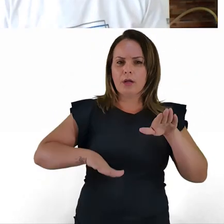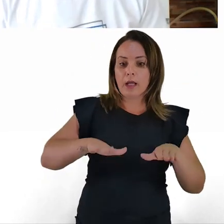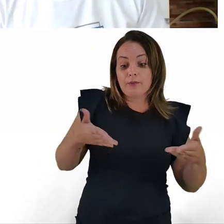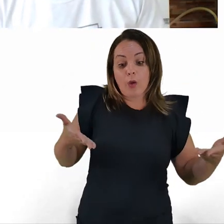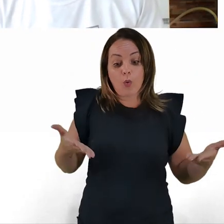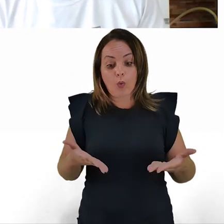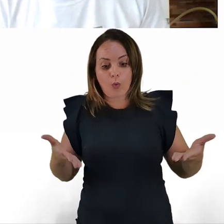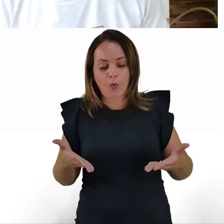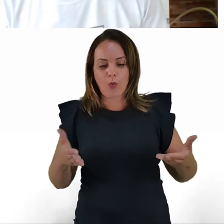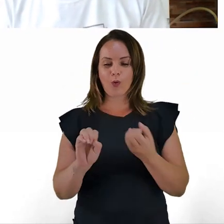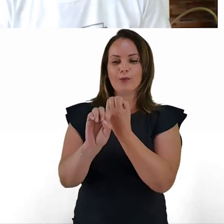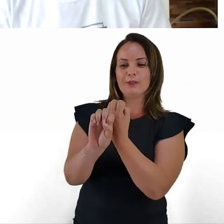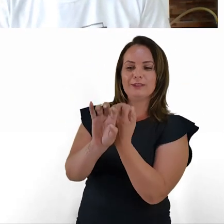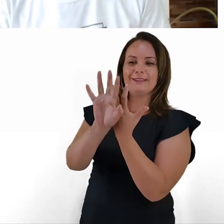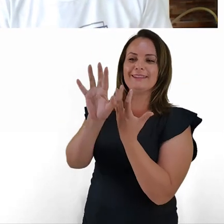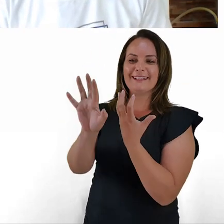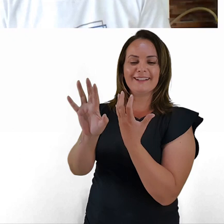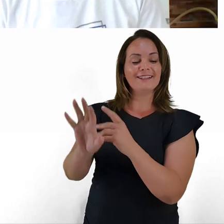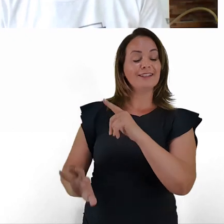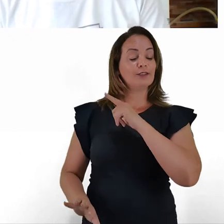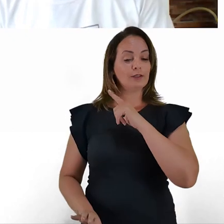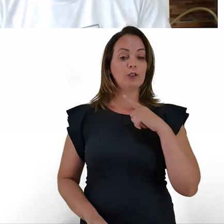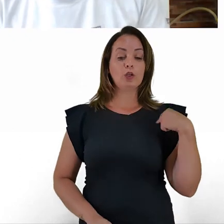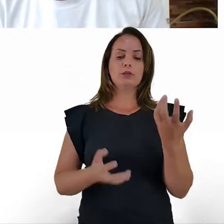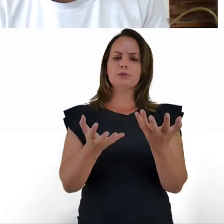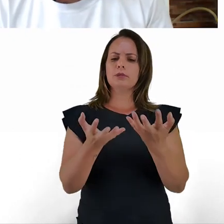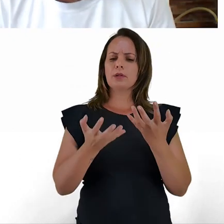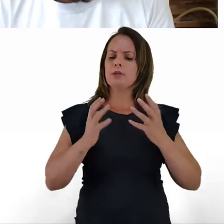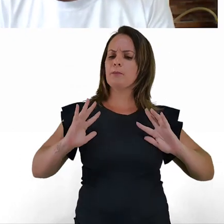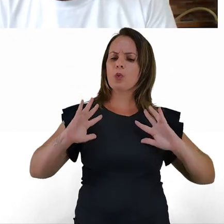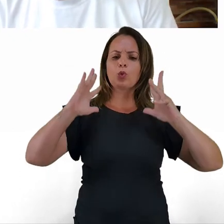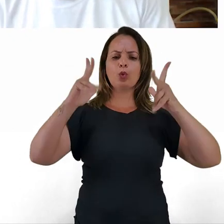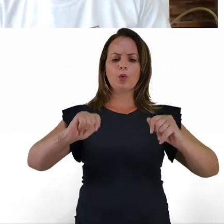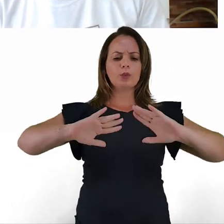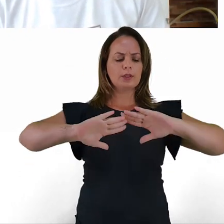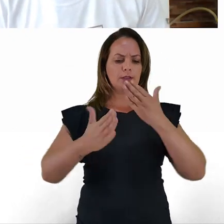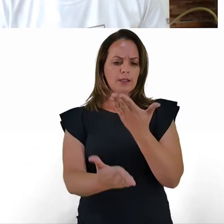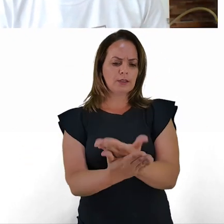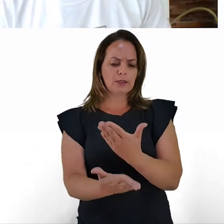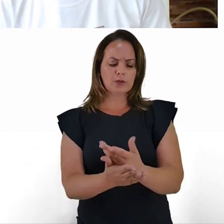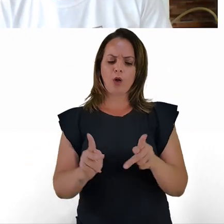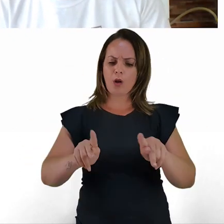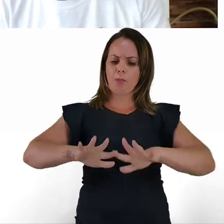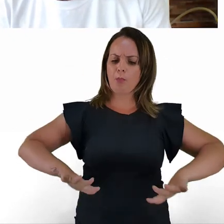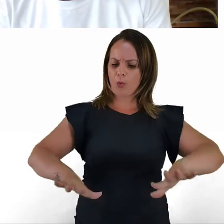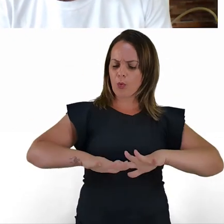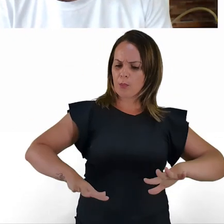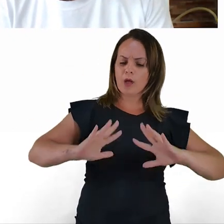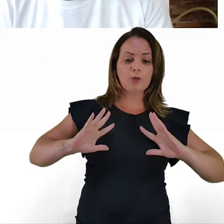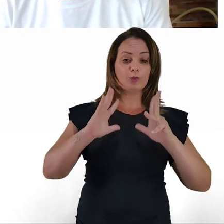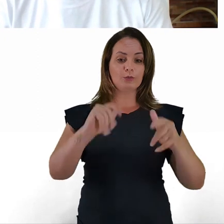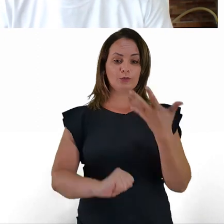hoje a videoconferência e tal, e a gente espera que todas as escolas públicas e todas as crianças tenham acesso à internet